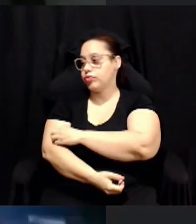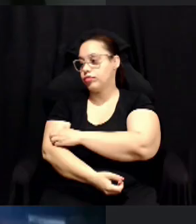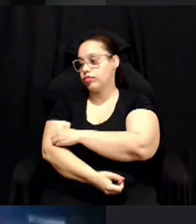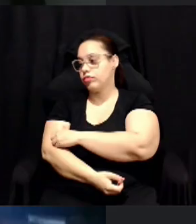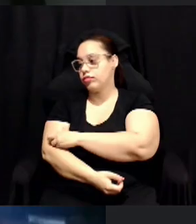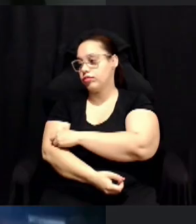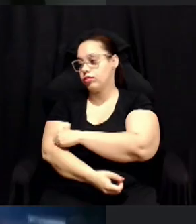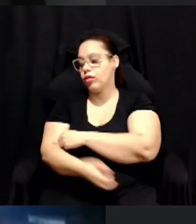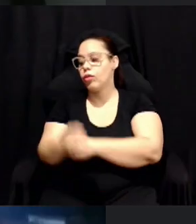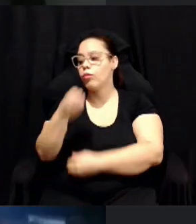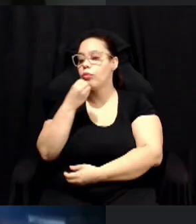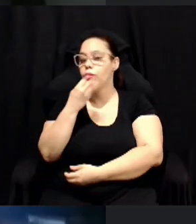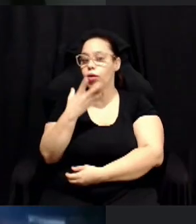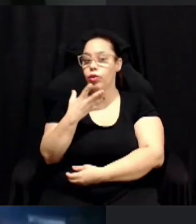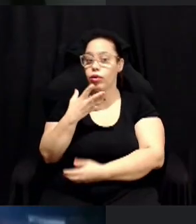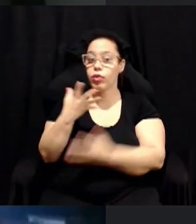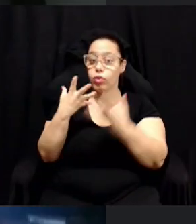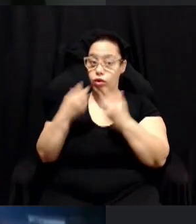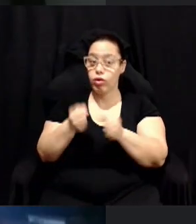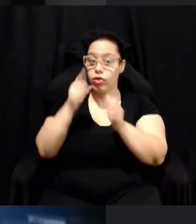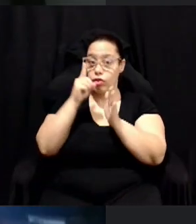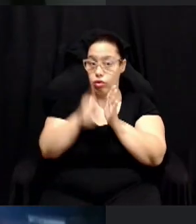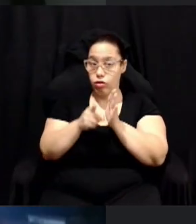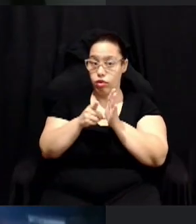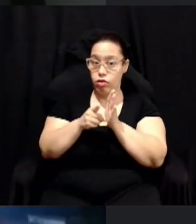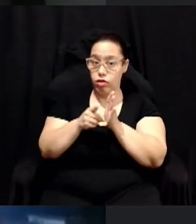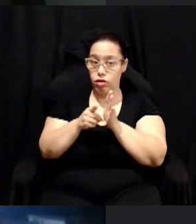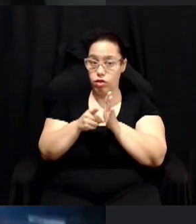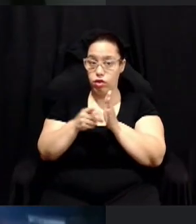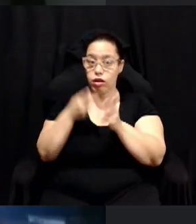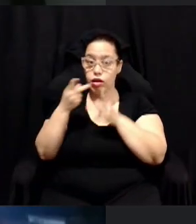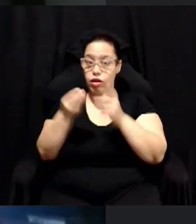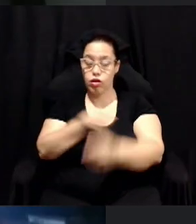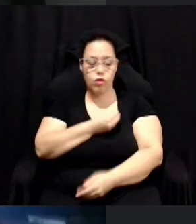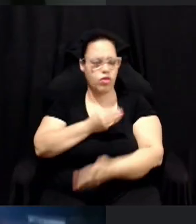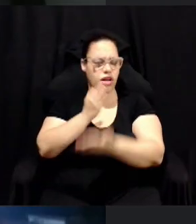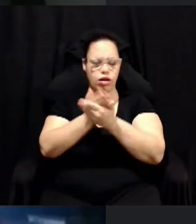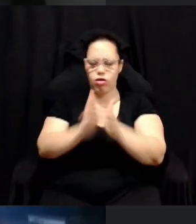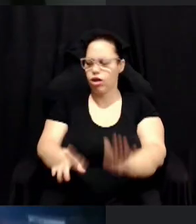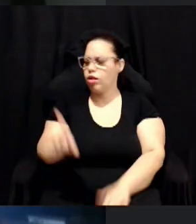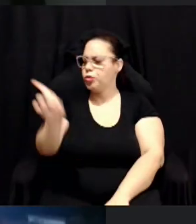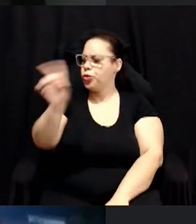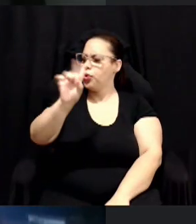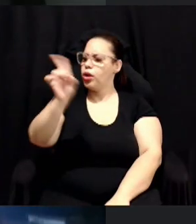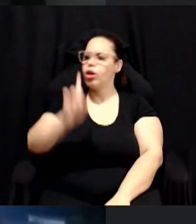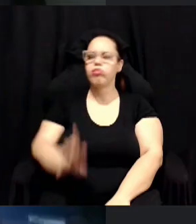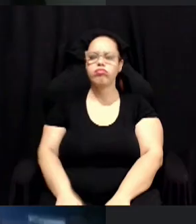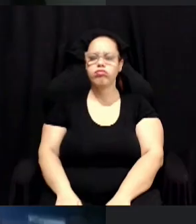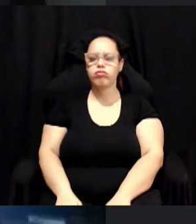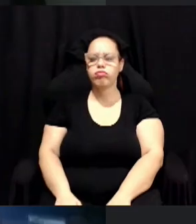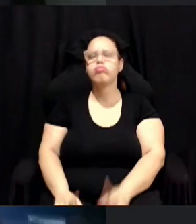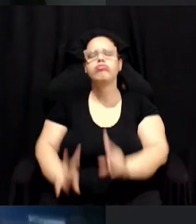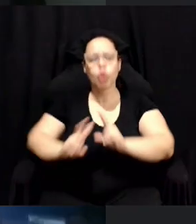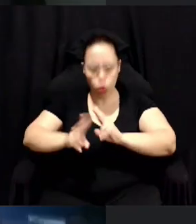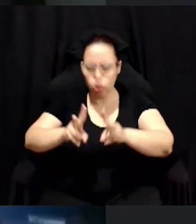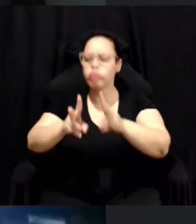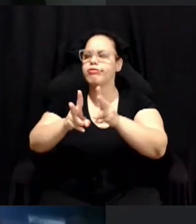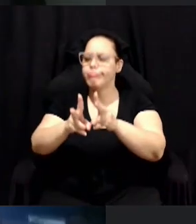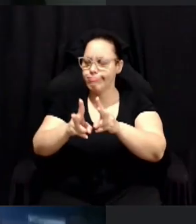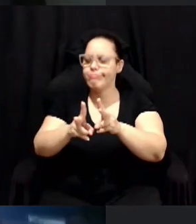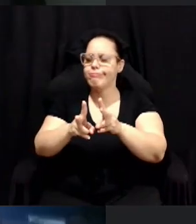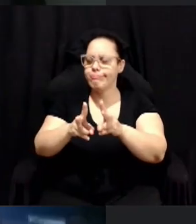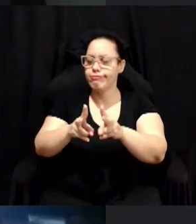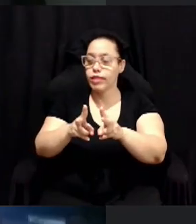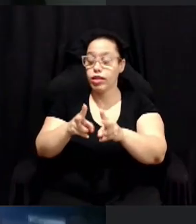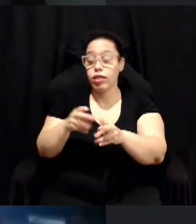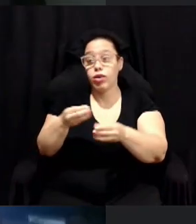Bom, para quem recebeu um diagnóstico recentemente, eu digo, a vida não acabou, né? Tem como continuar. Pode não ser como você